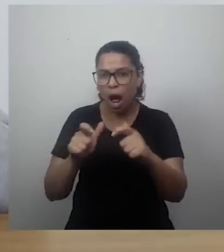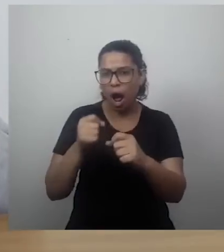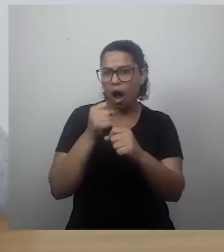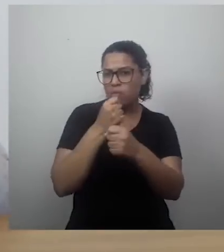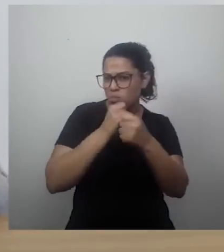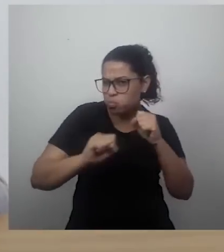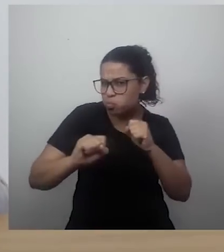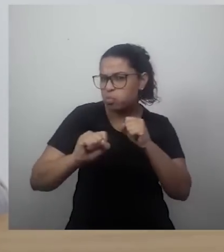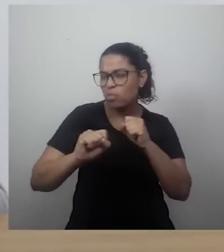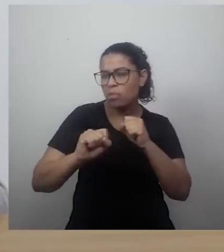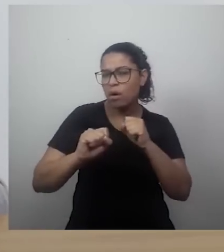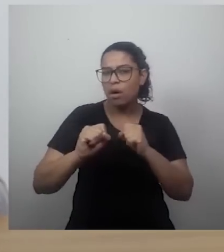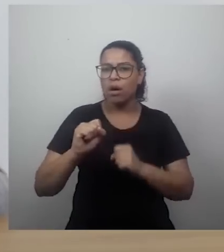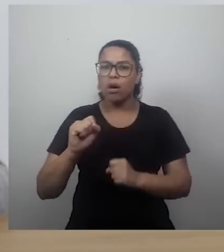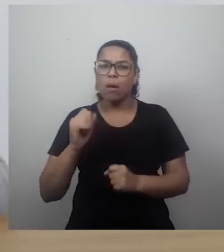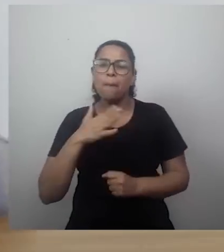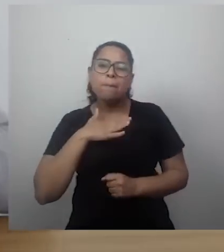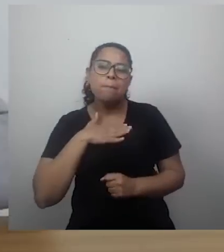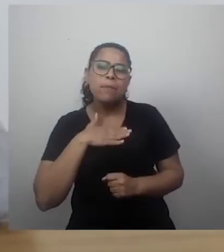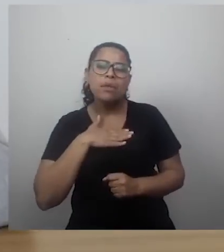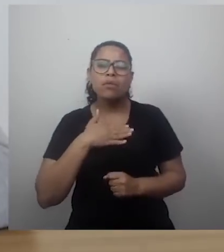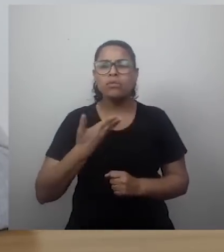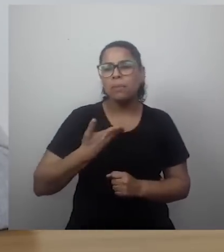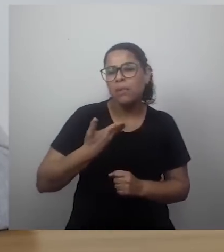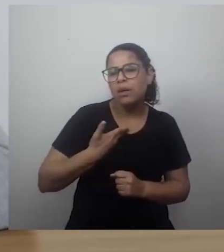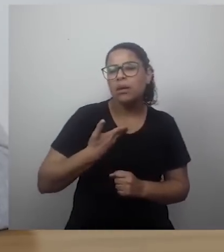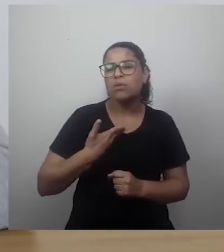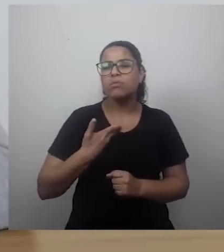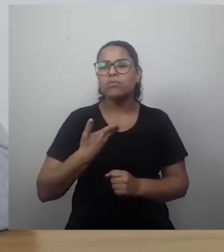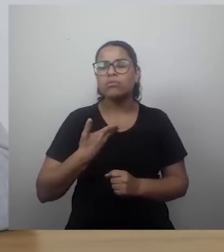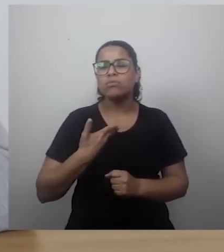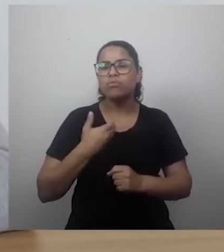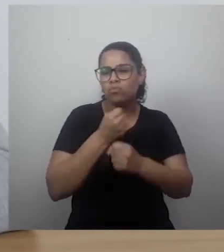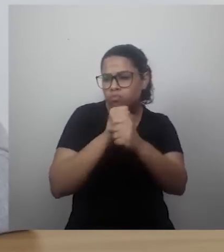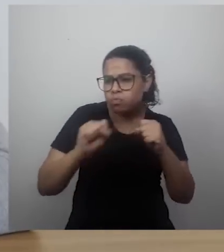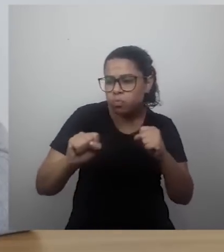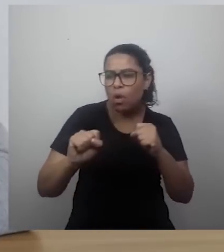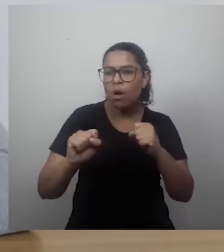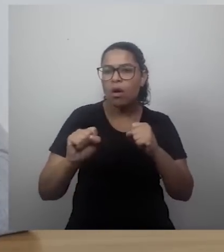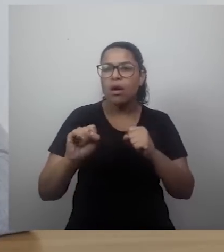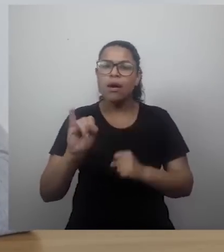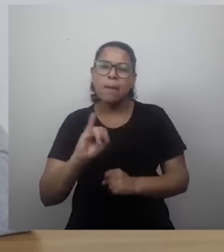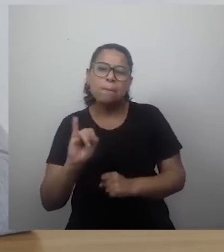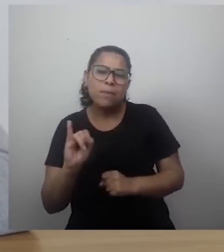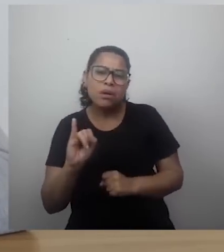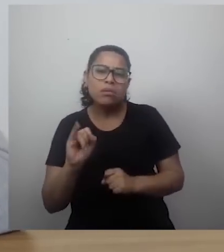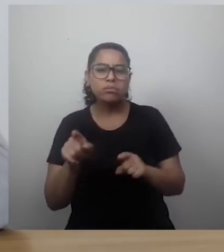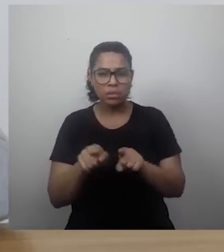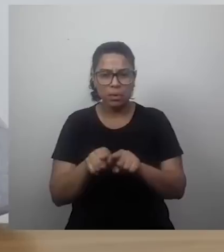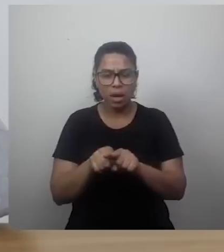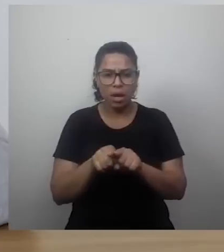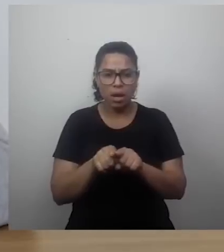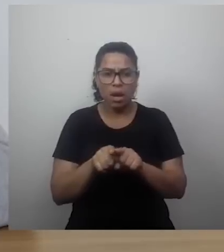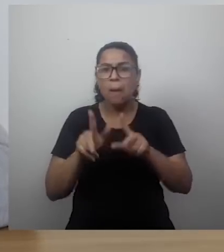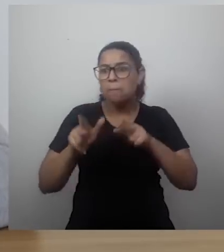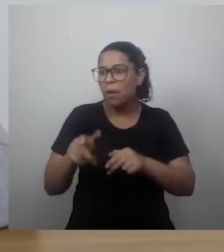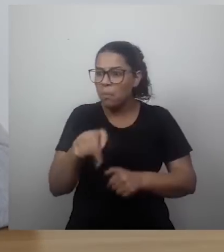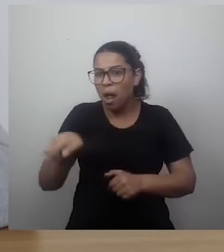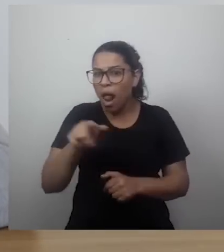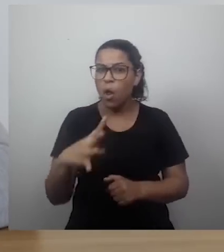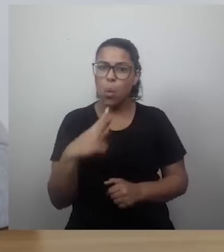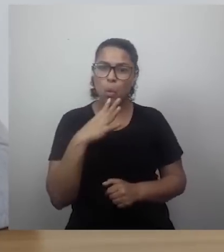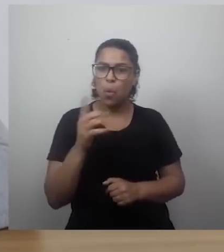posso lutar com meu irmão, irmã, ou com meus amigos e amigas, mesmo que eles não conheçam as técnicas e as regras da